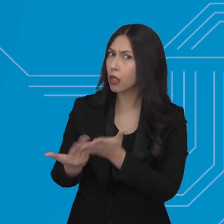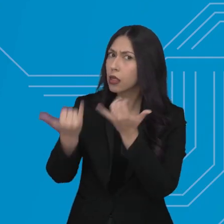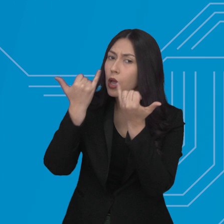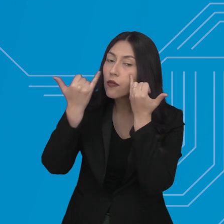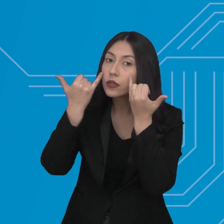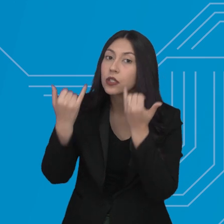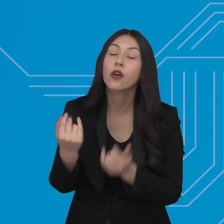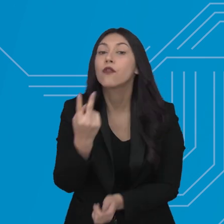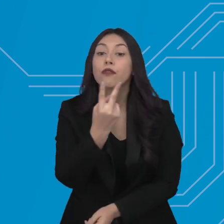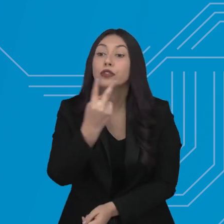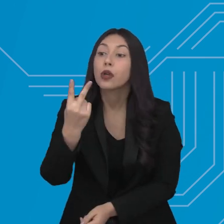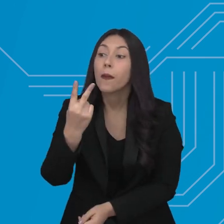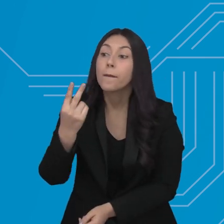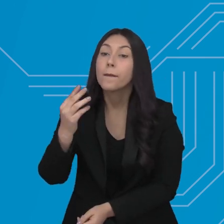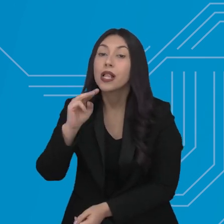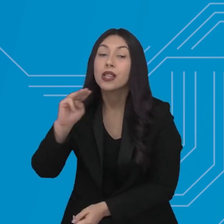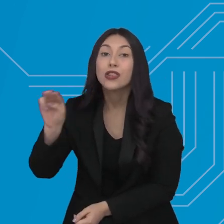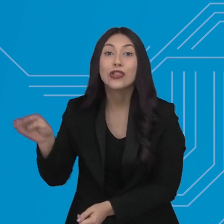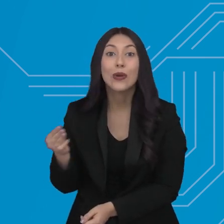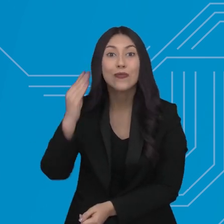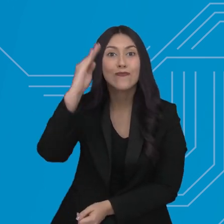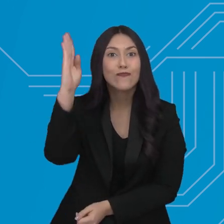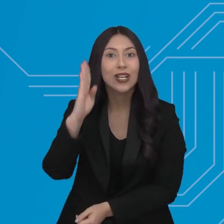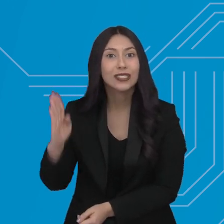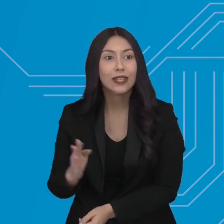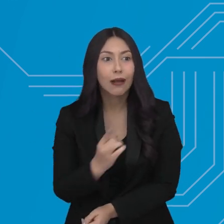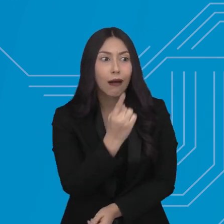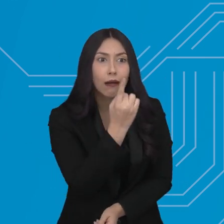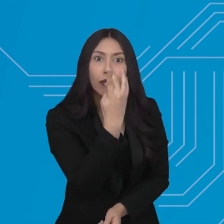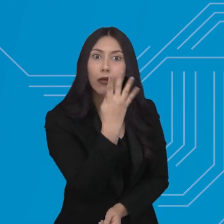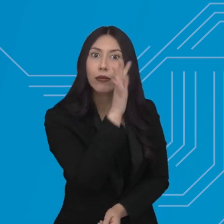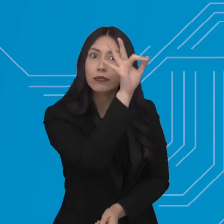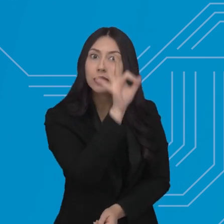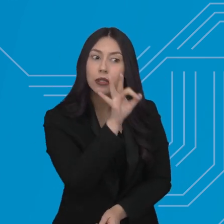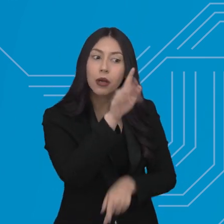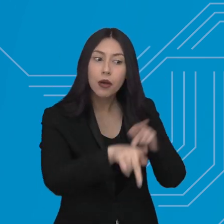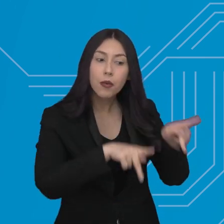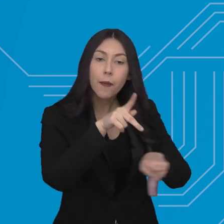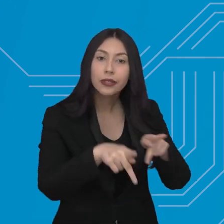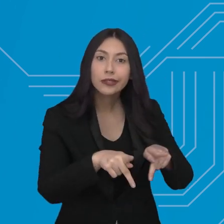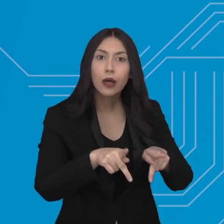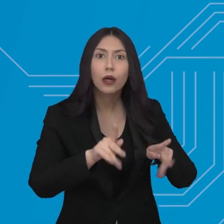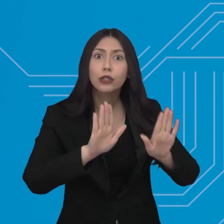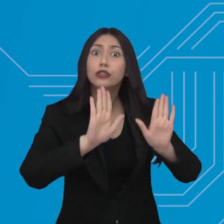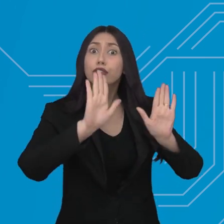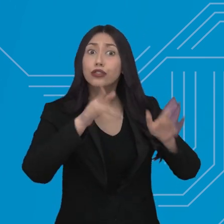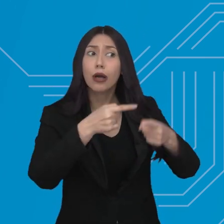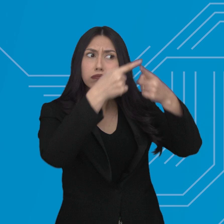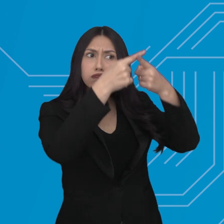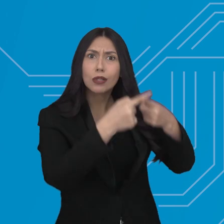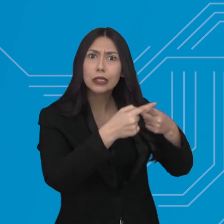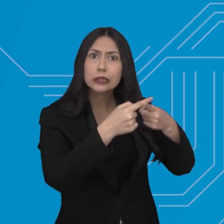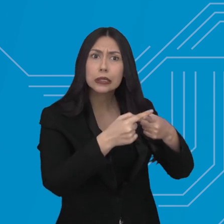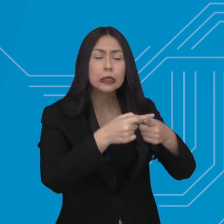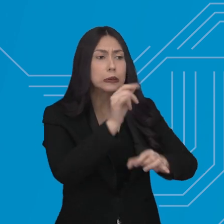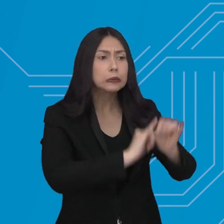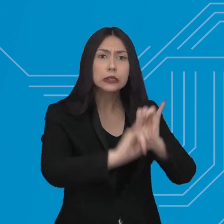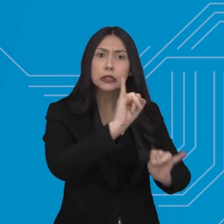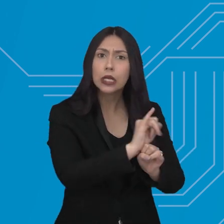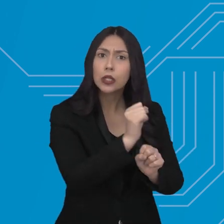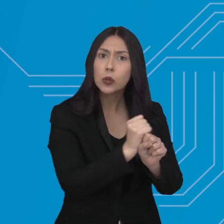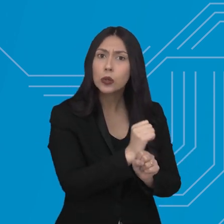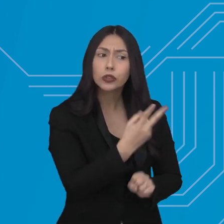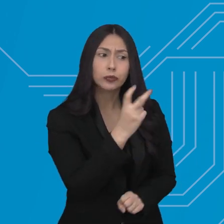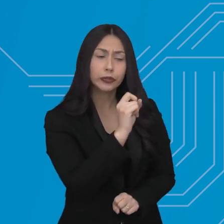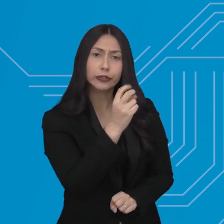impressionante, 22 milhões de brasileiros, ou seja, 14% da população, fizeram algum tipo de aposta online